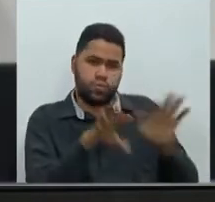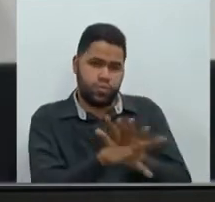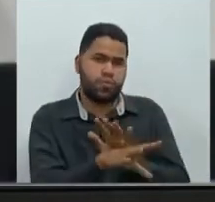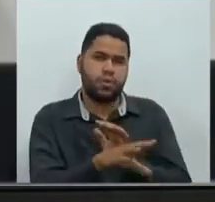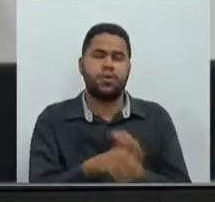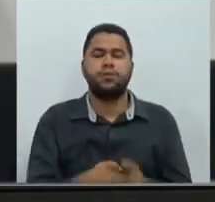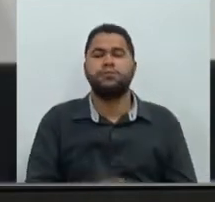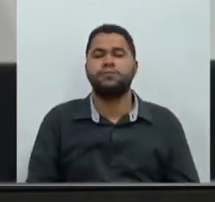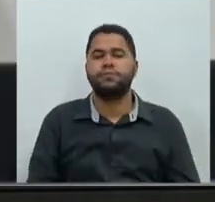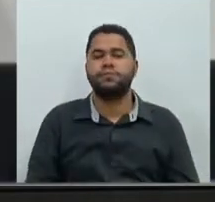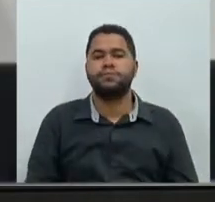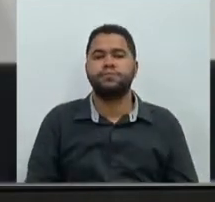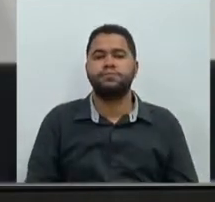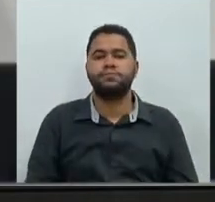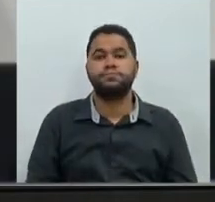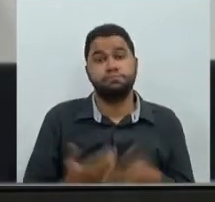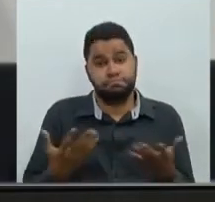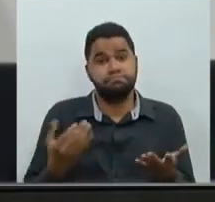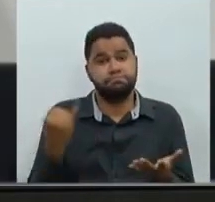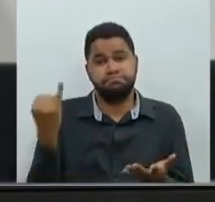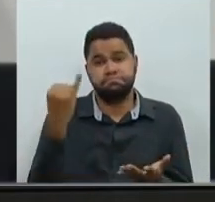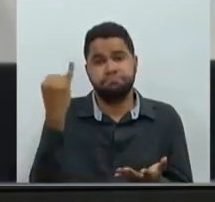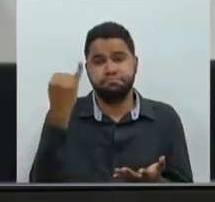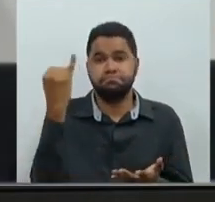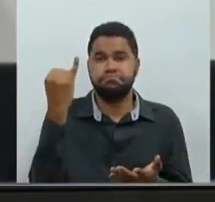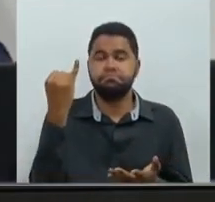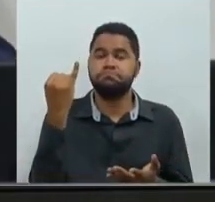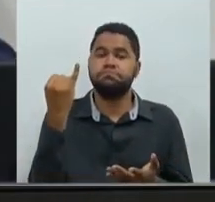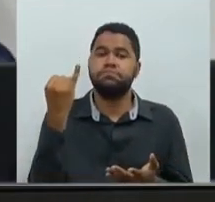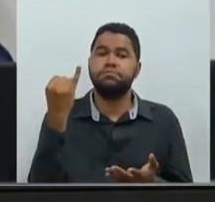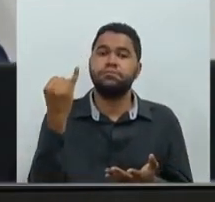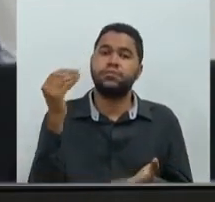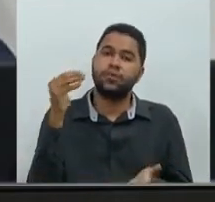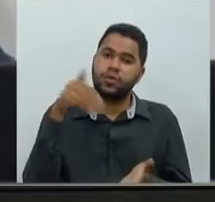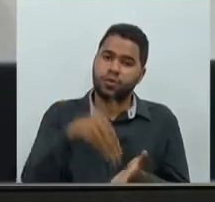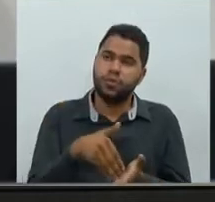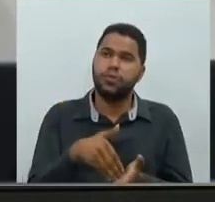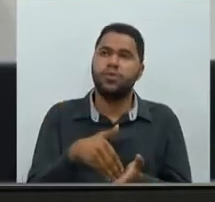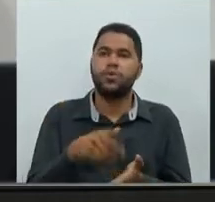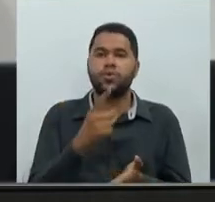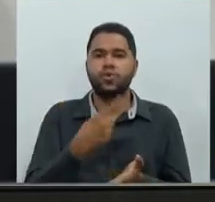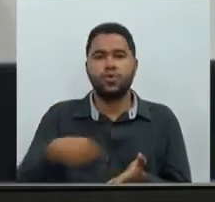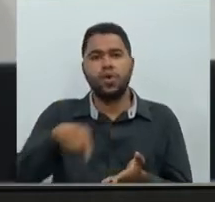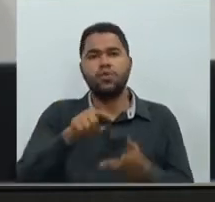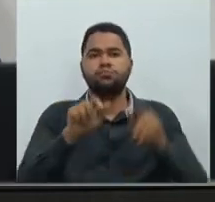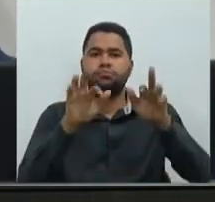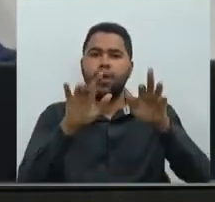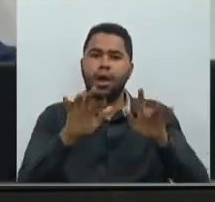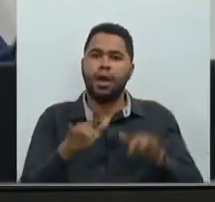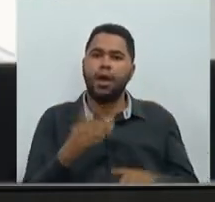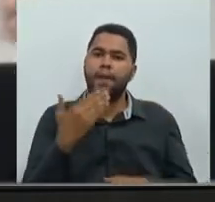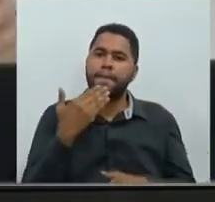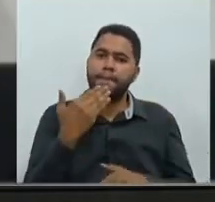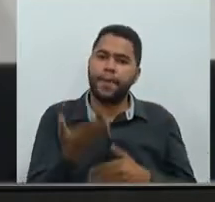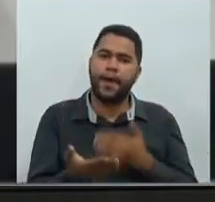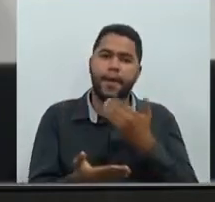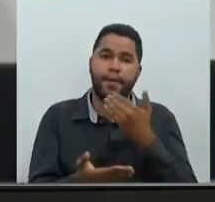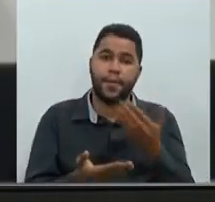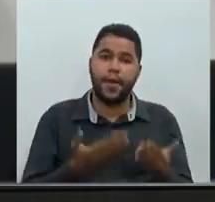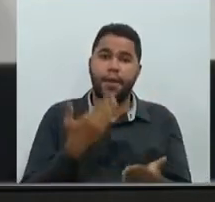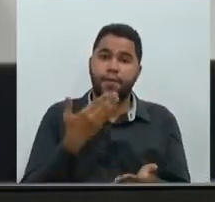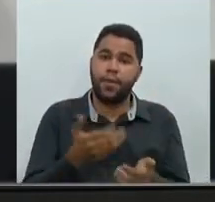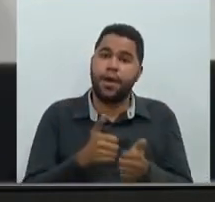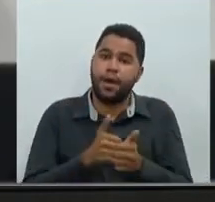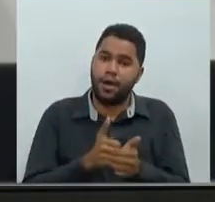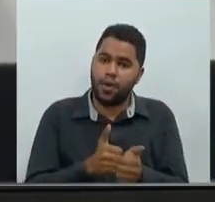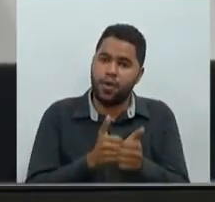requerimento é para a CEDES. Então, acho que é importante, né, no final de cada audiência, a gente formular aqui requerimentos e vamos